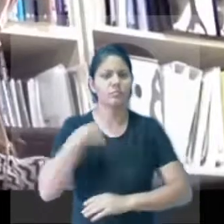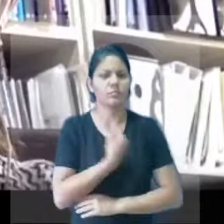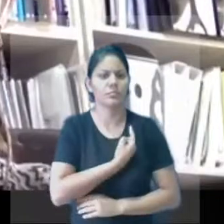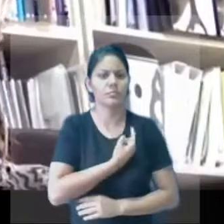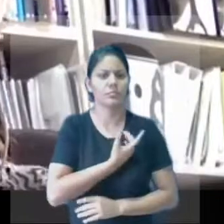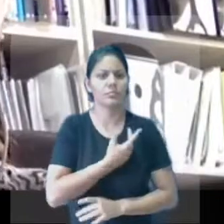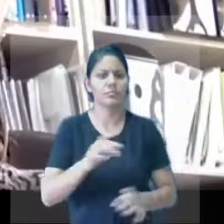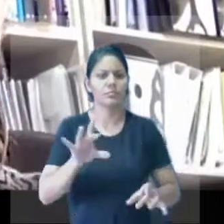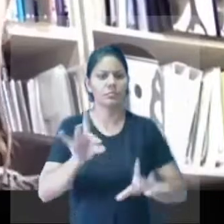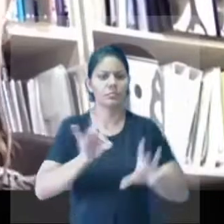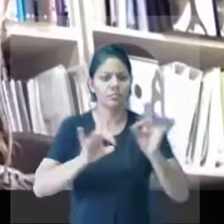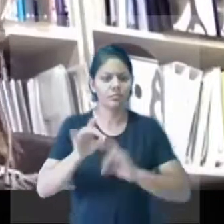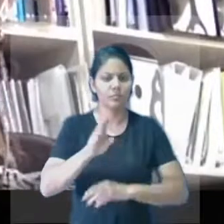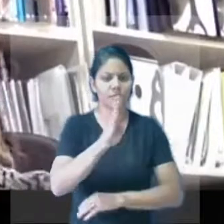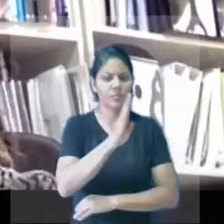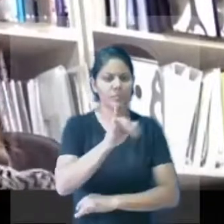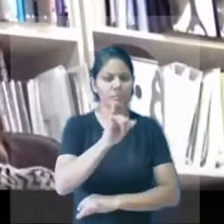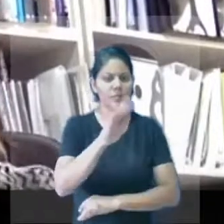com o perfil